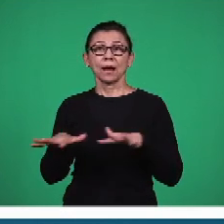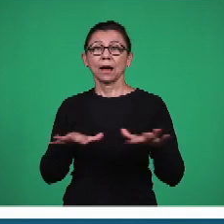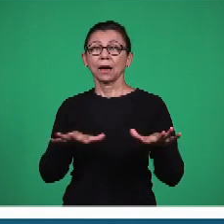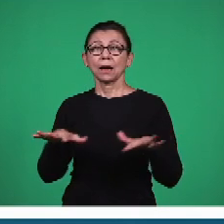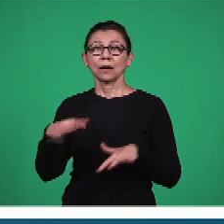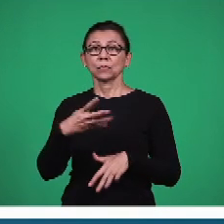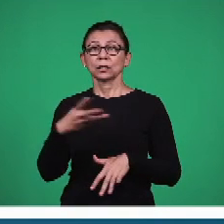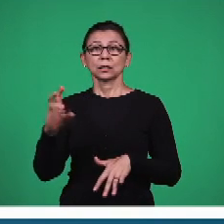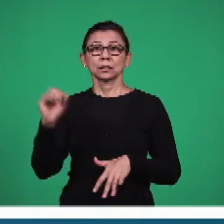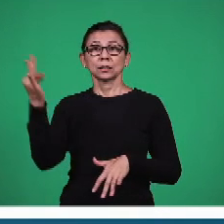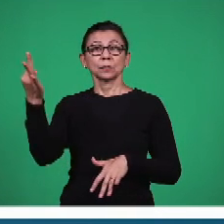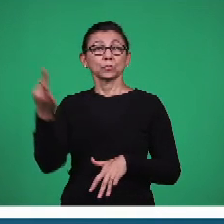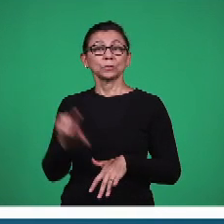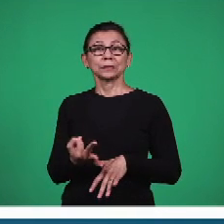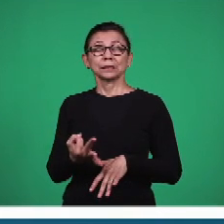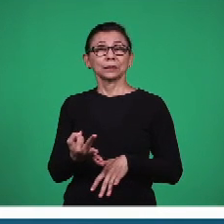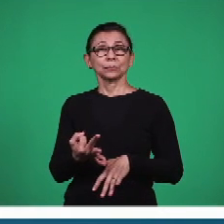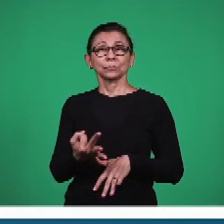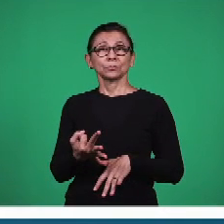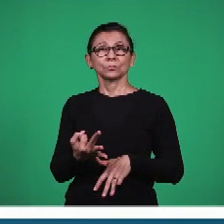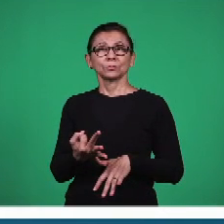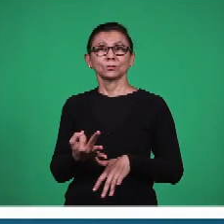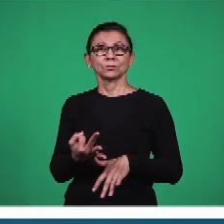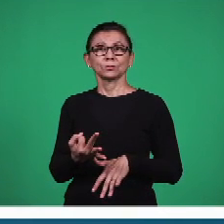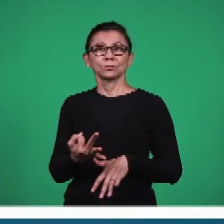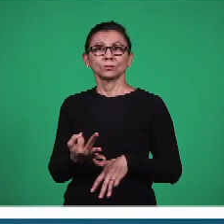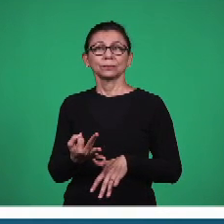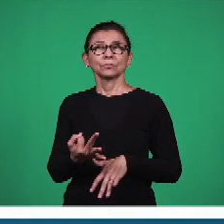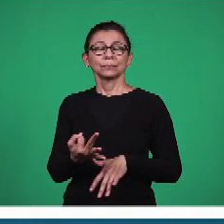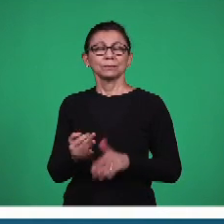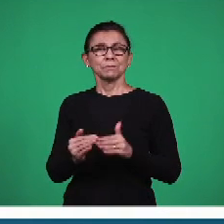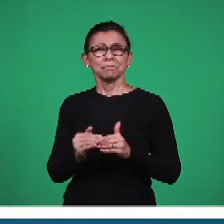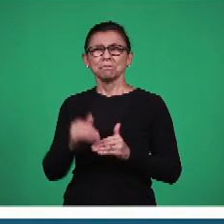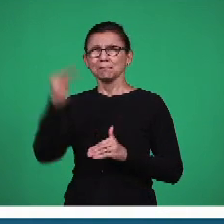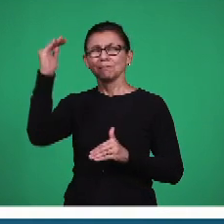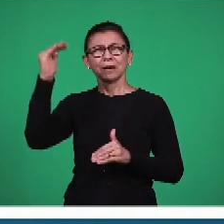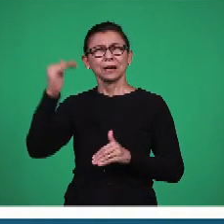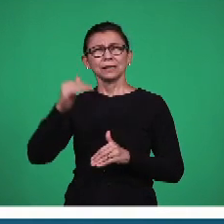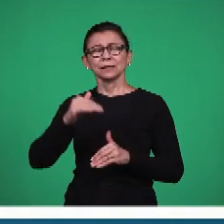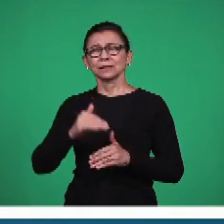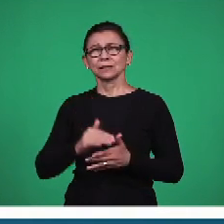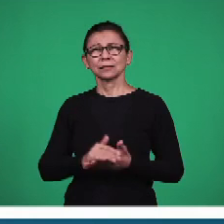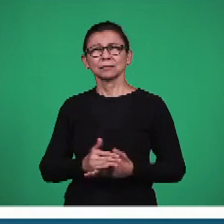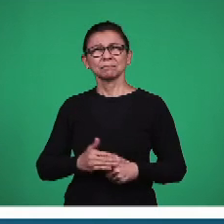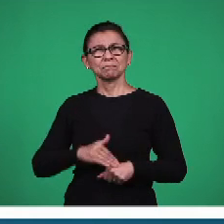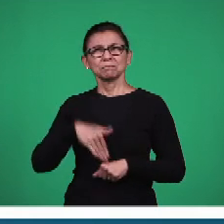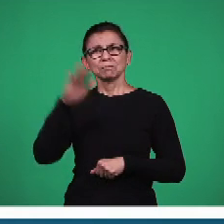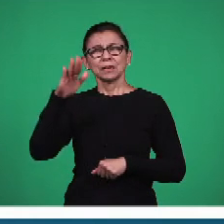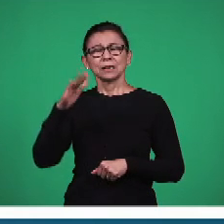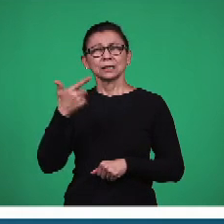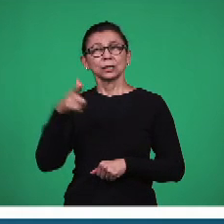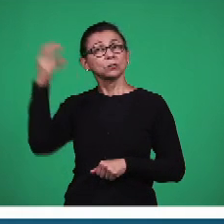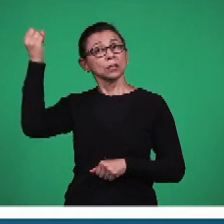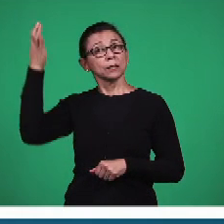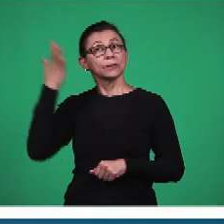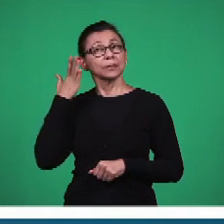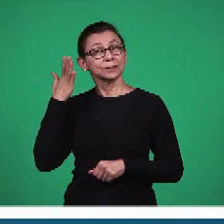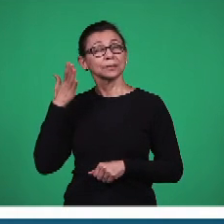a trombetas 30%. Ele foi além. Era cientista, ele não tinha revelação. A trombeta